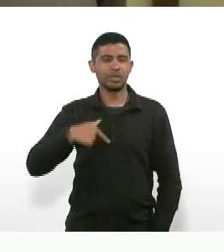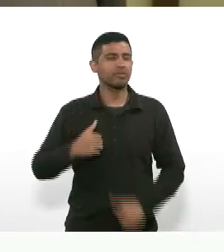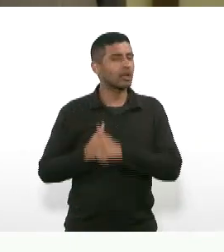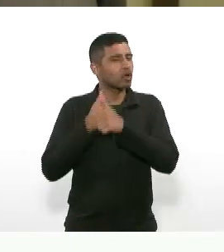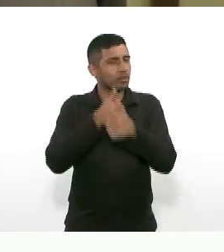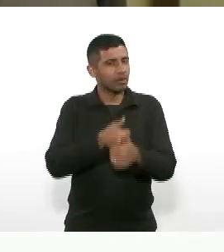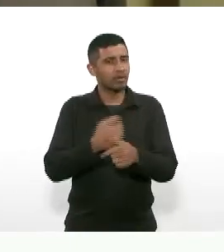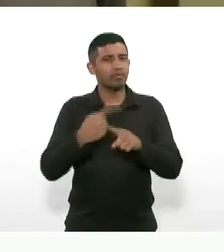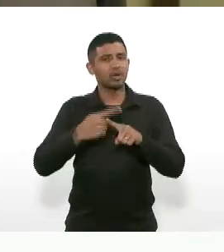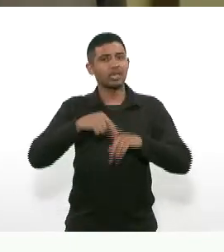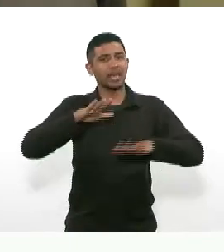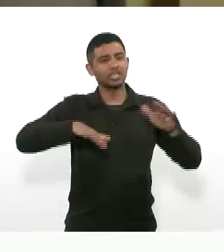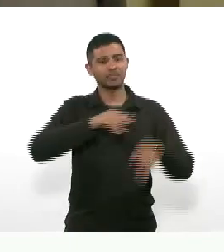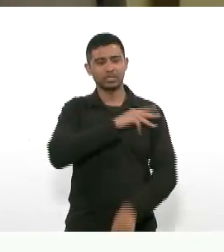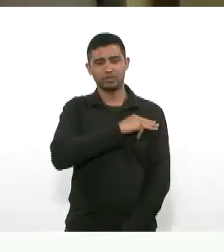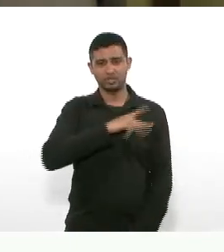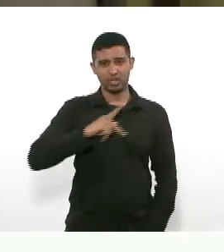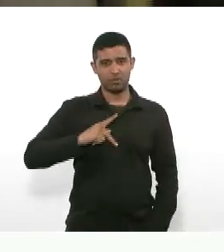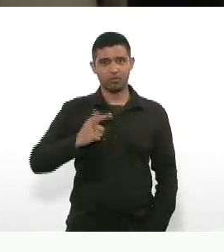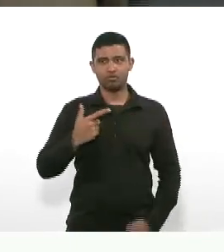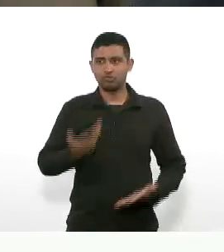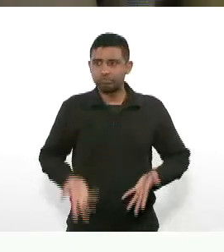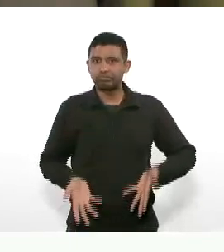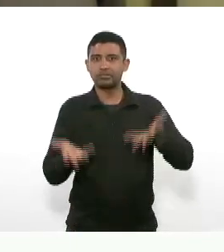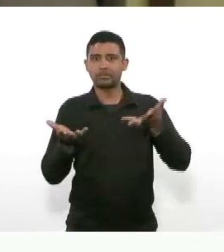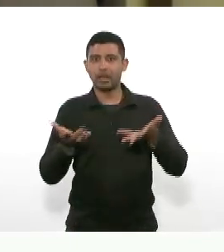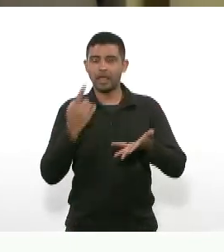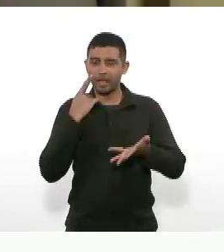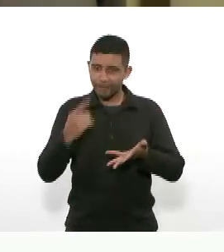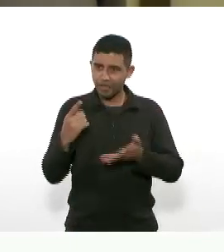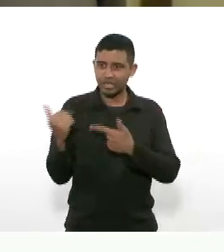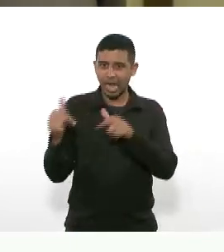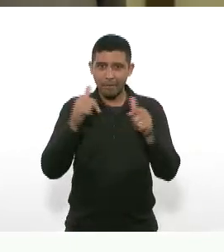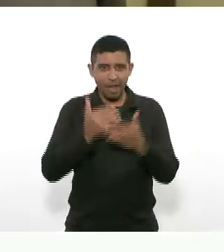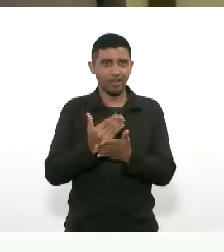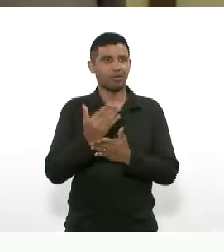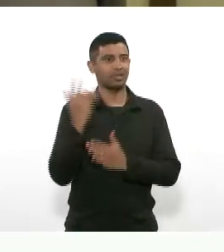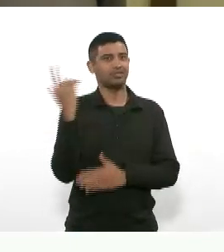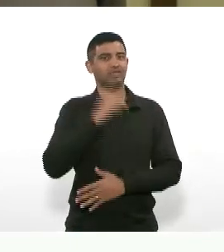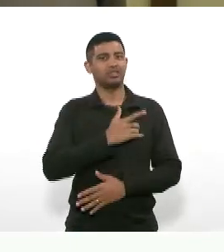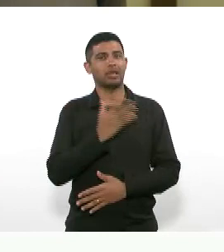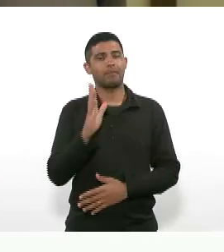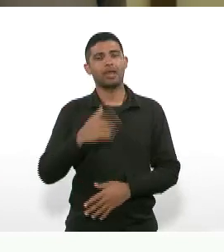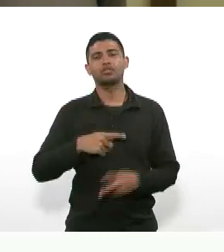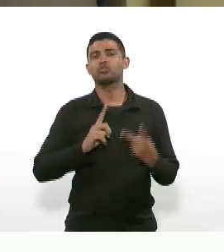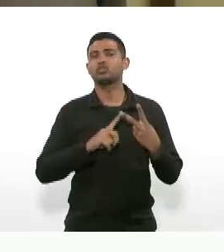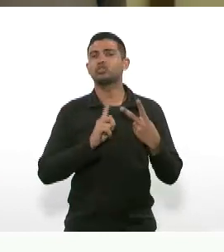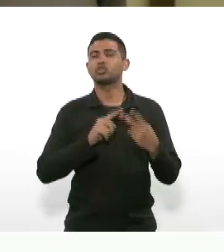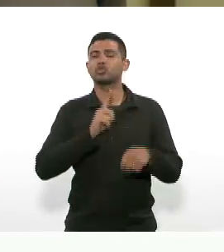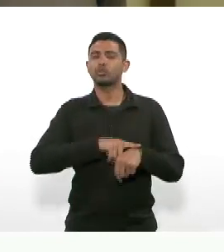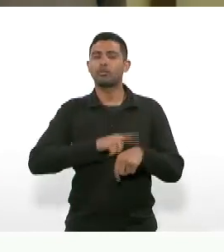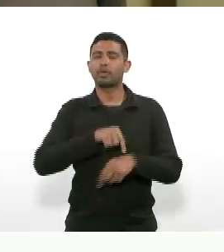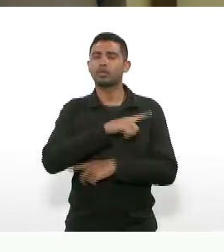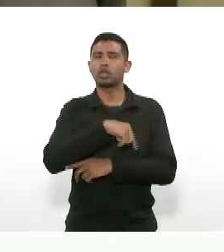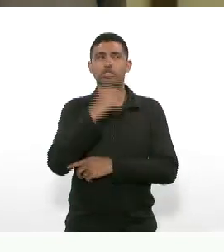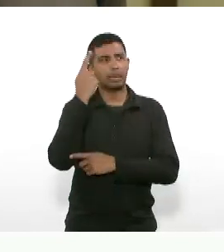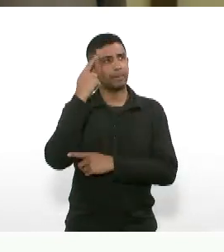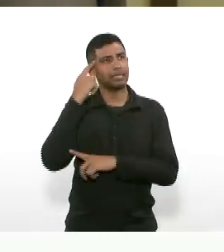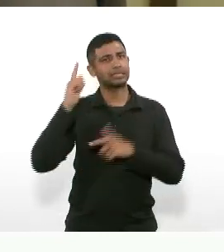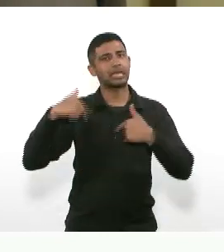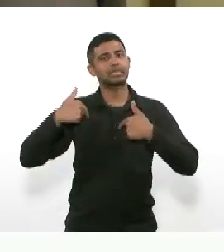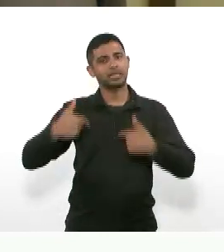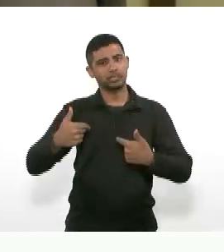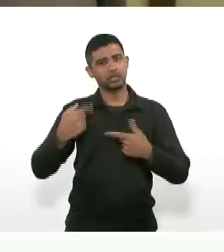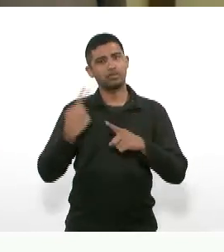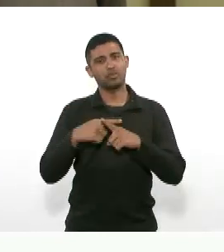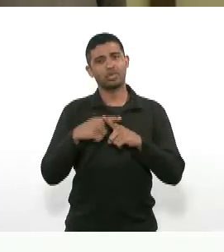Ministério Público impulsiona para, então, os trabalhos começarem. E, num segundo momento, pensemos num plano. Porque o plano, nós temos